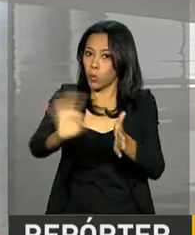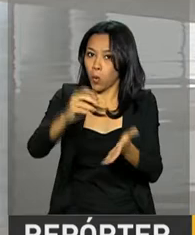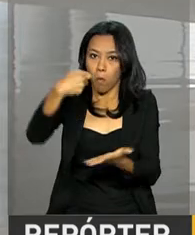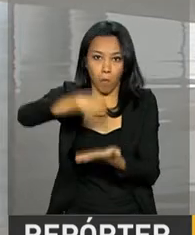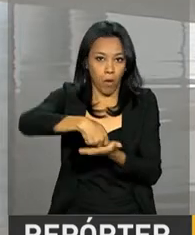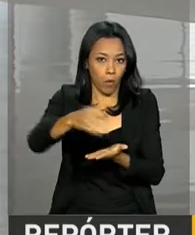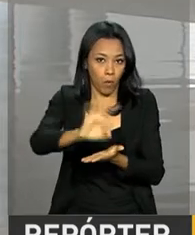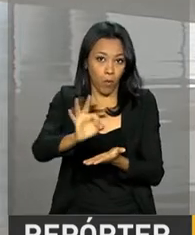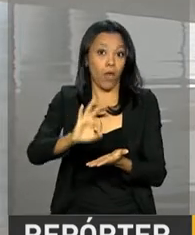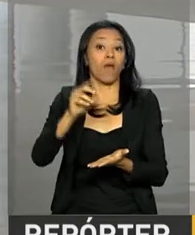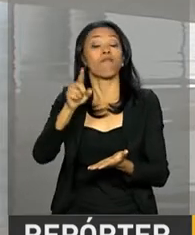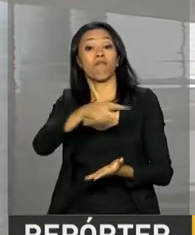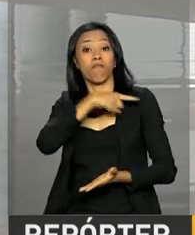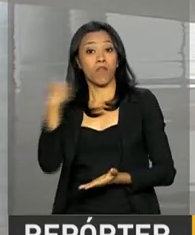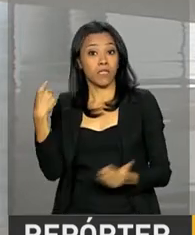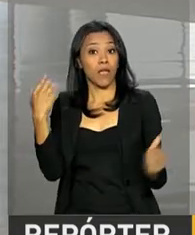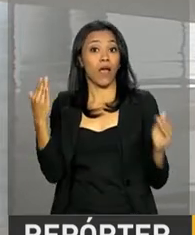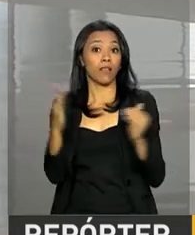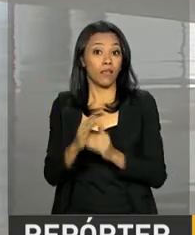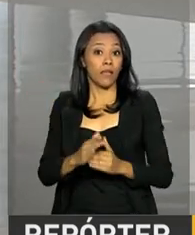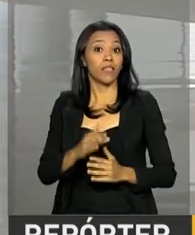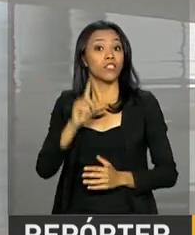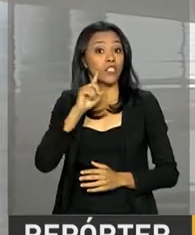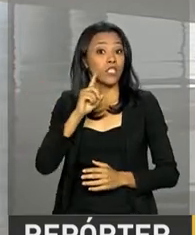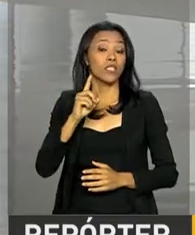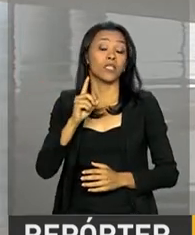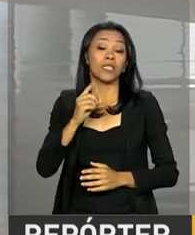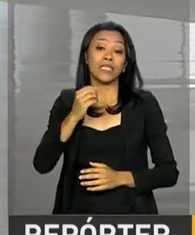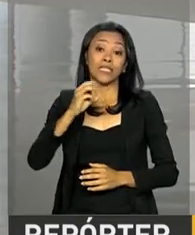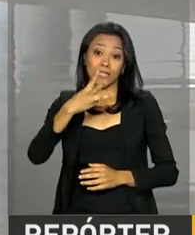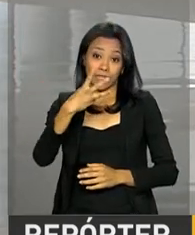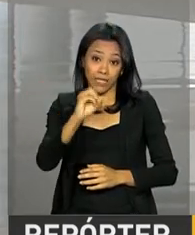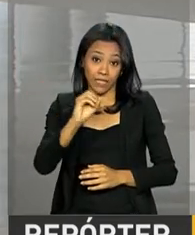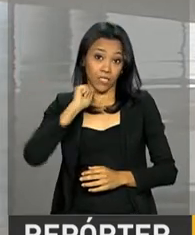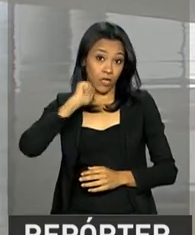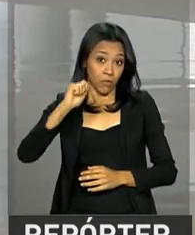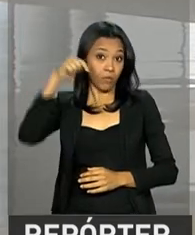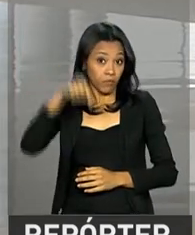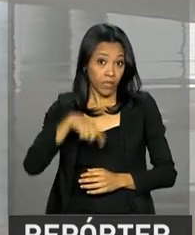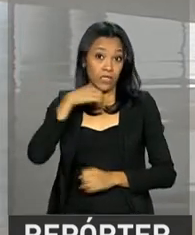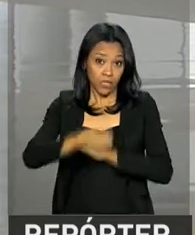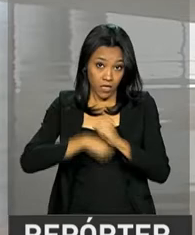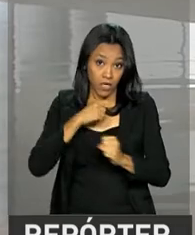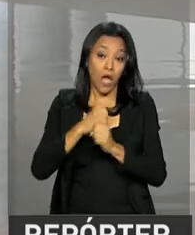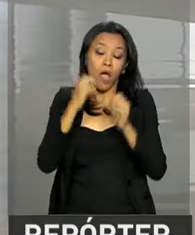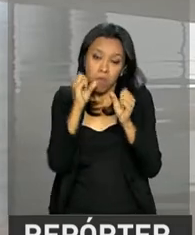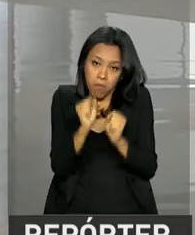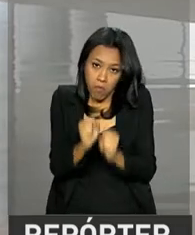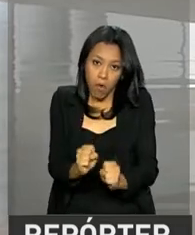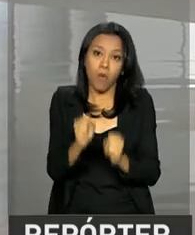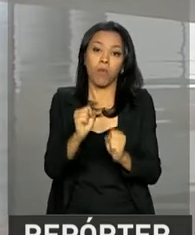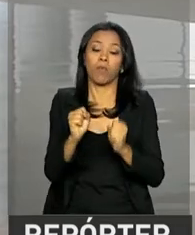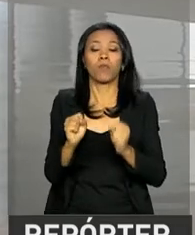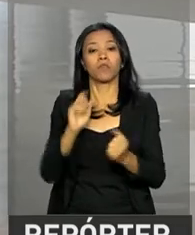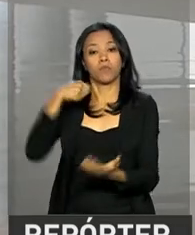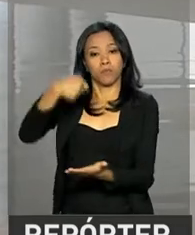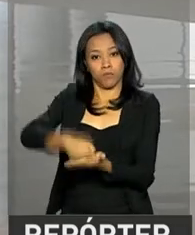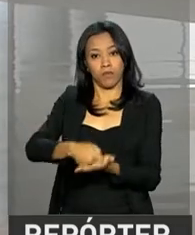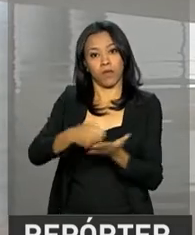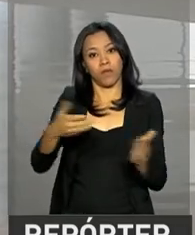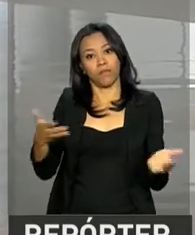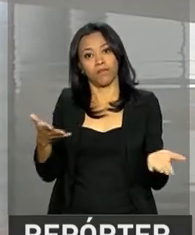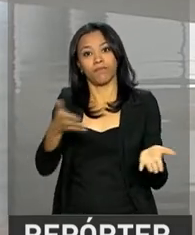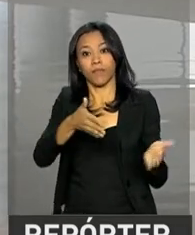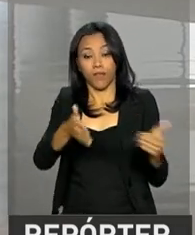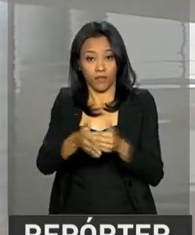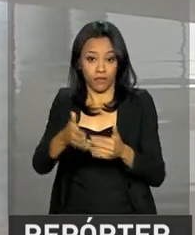até 30 de abril desse ano. Segundo a Receita Federal, para dívidas inferiores a 15 milhões de reais,